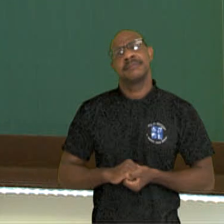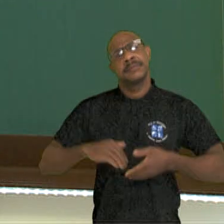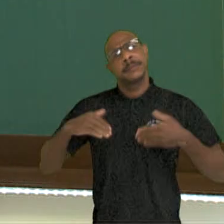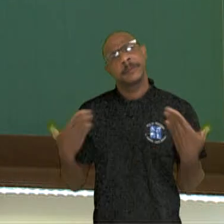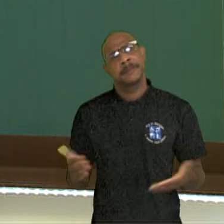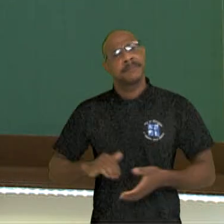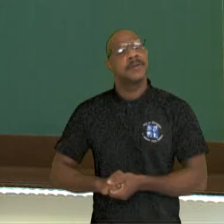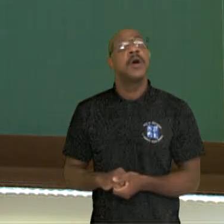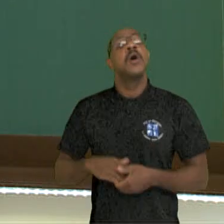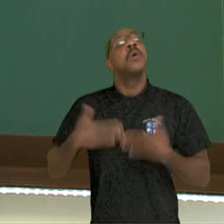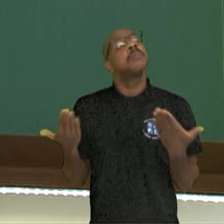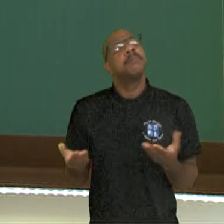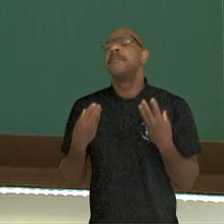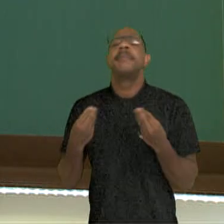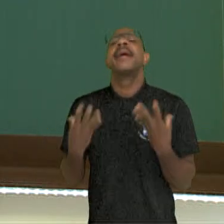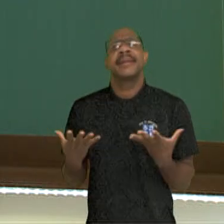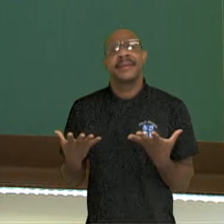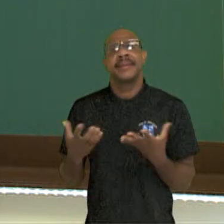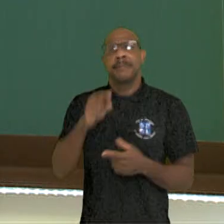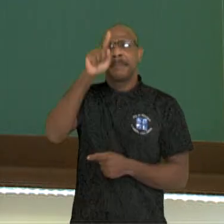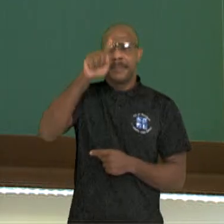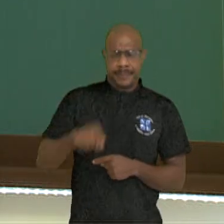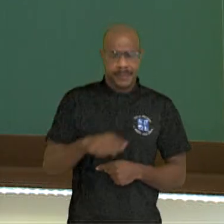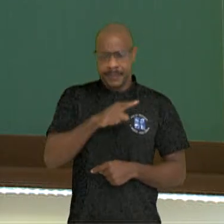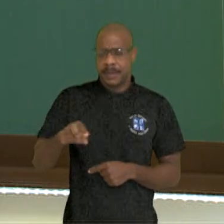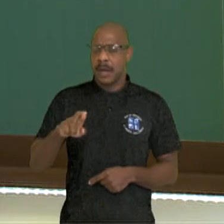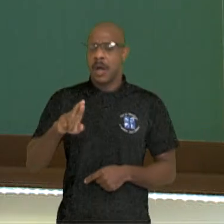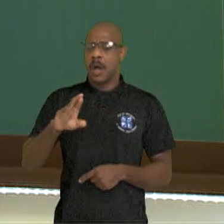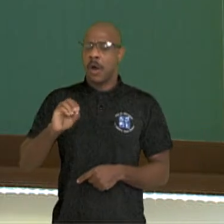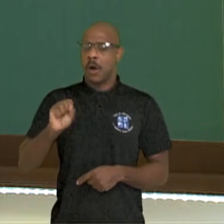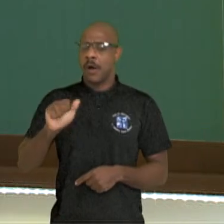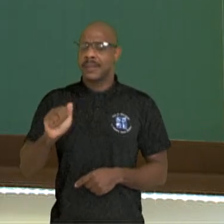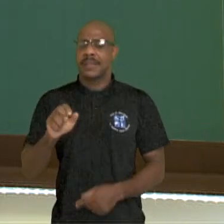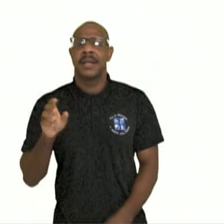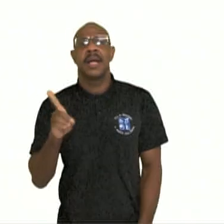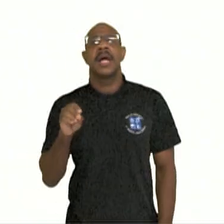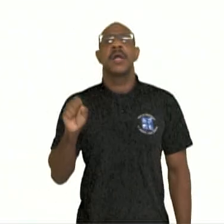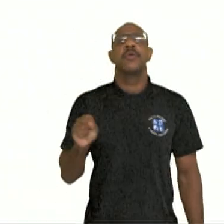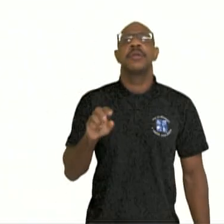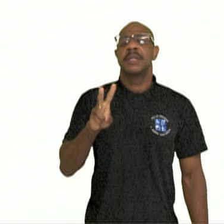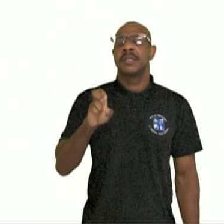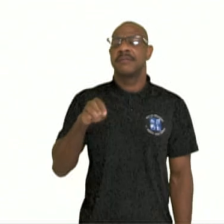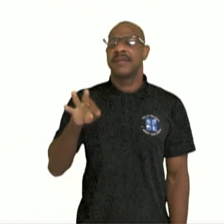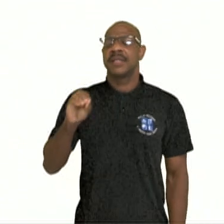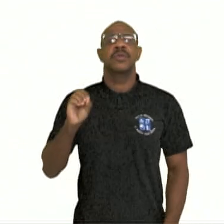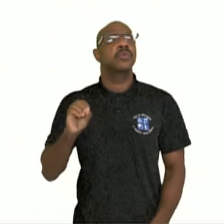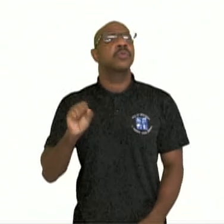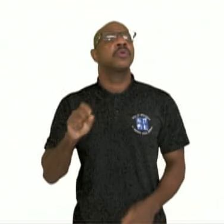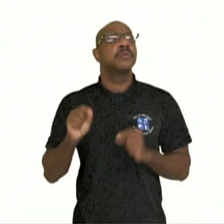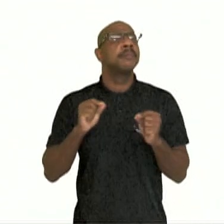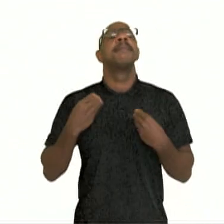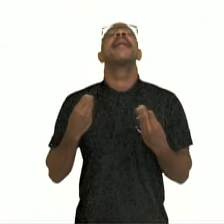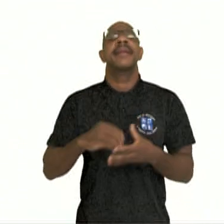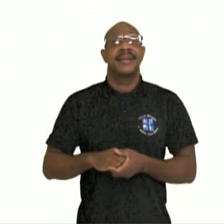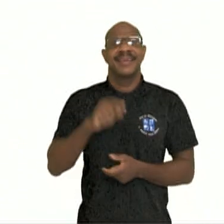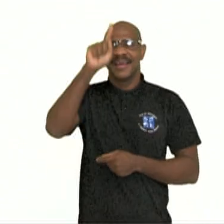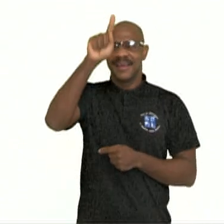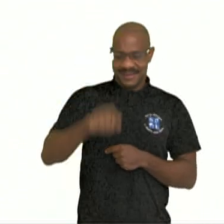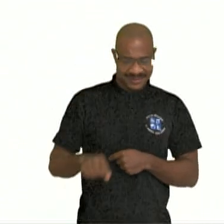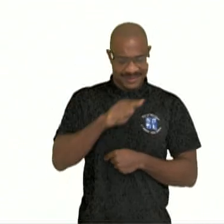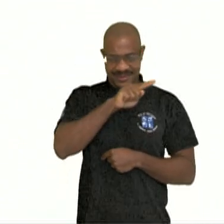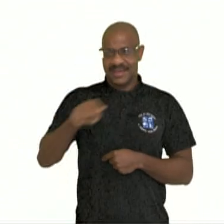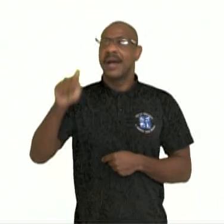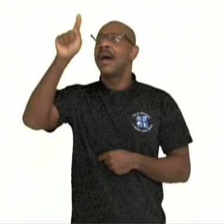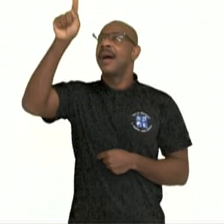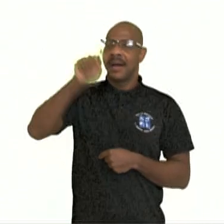Muito bem, qual é a função da rosa dos ventos no mapa? Para que ela serve? Olha aqui na tela, ó. Elas têm a sua funcionalidade no mapa